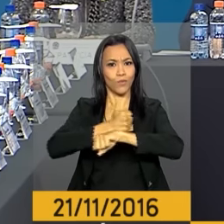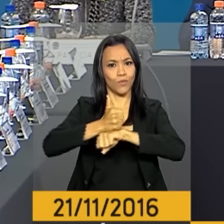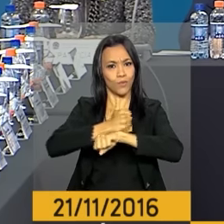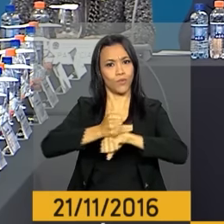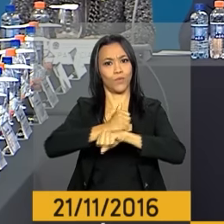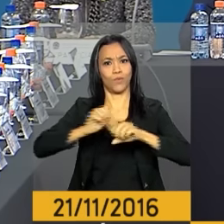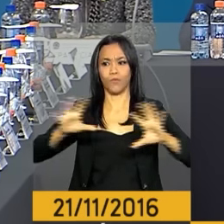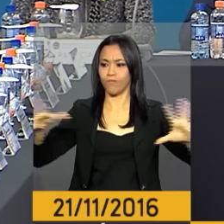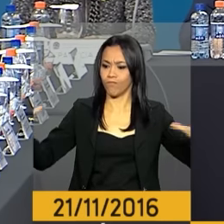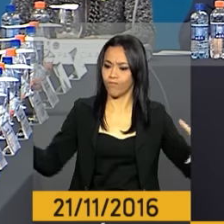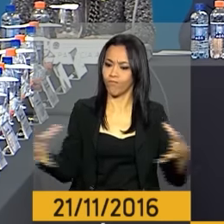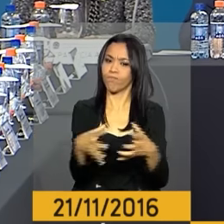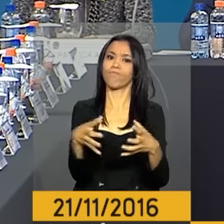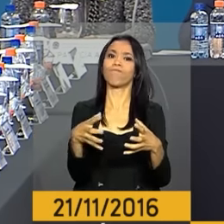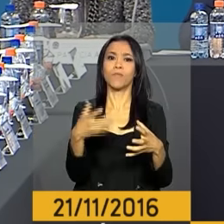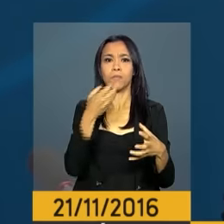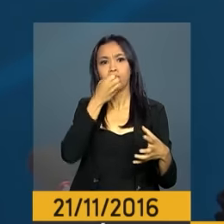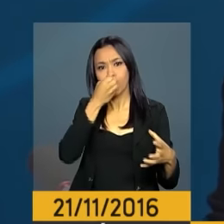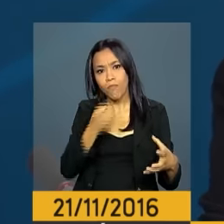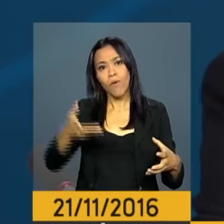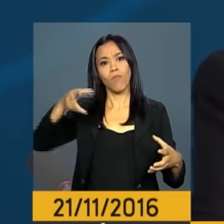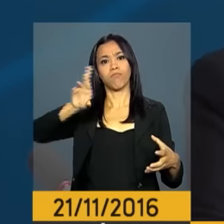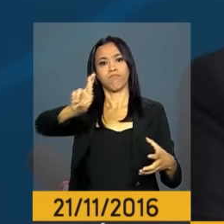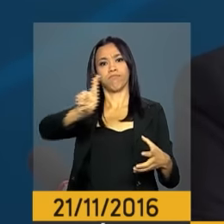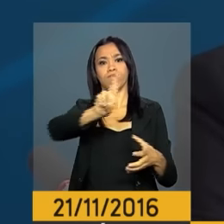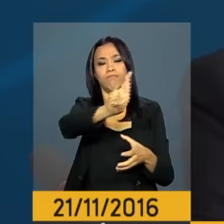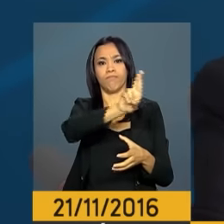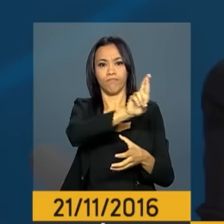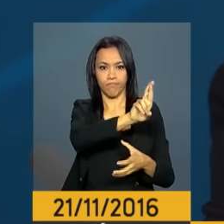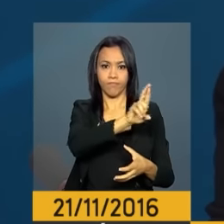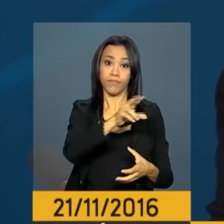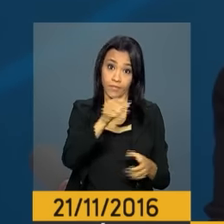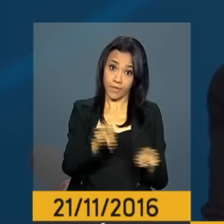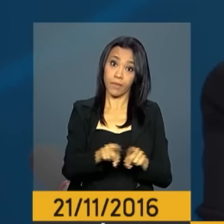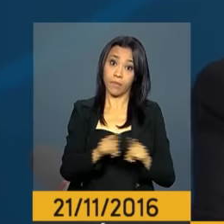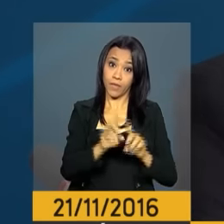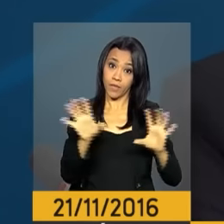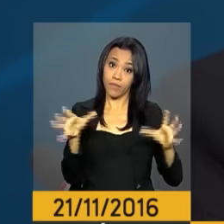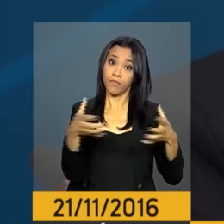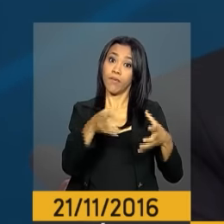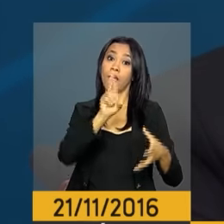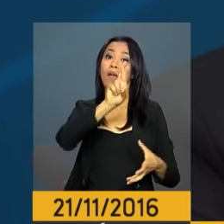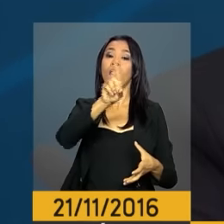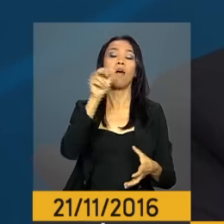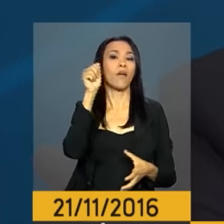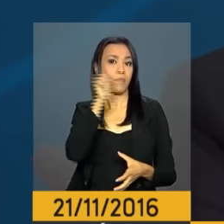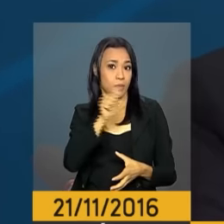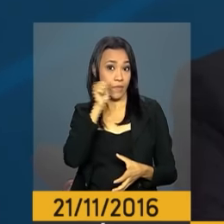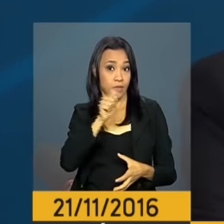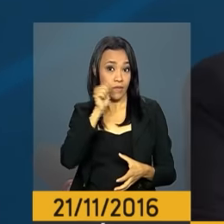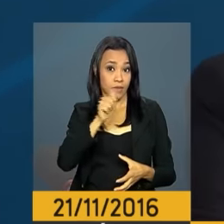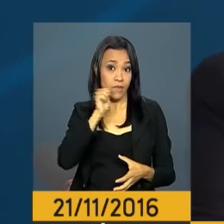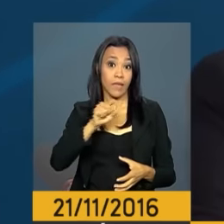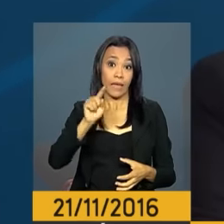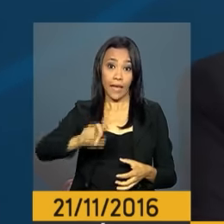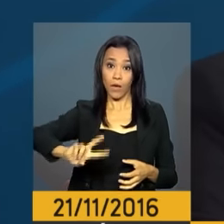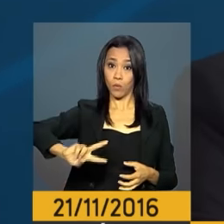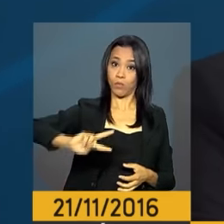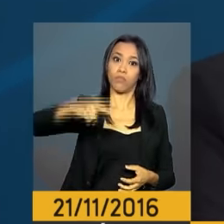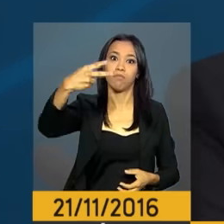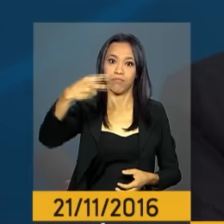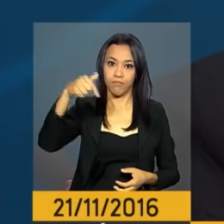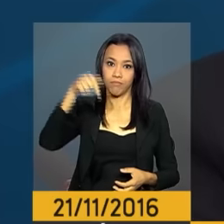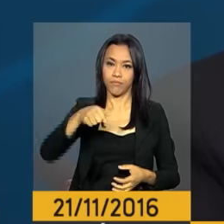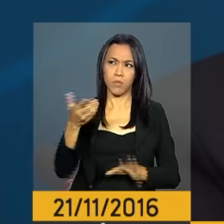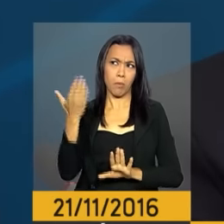representativo. Também com uma representação feminina, que é o dobro da composição do